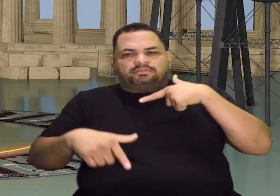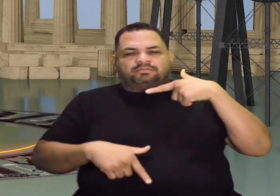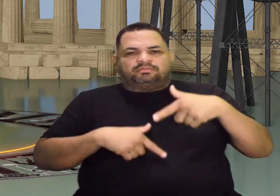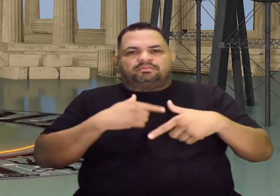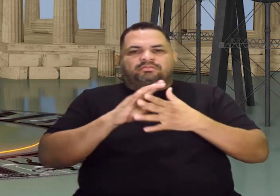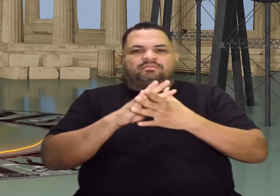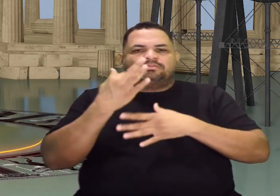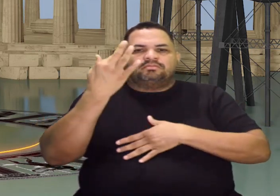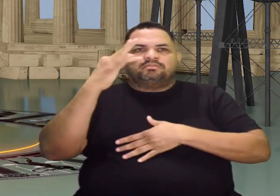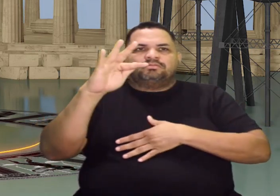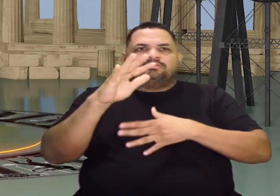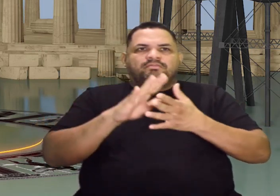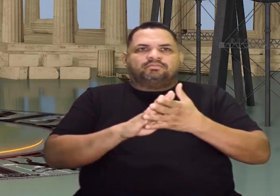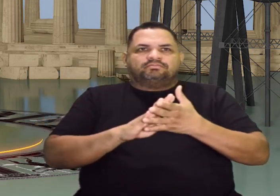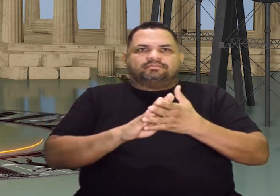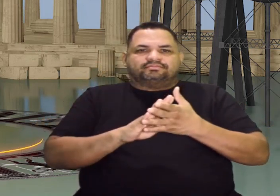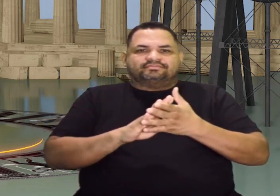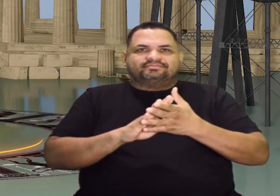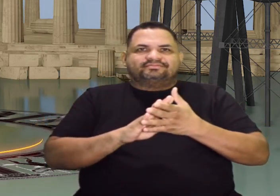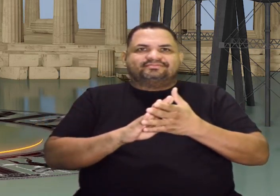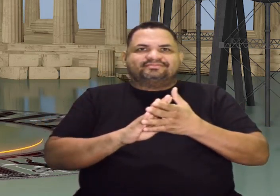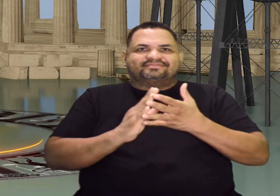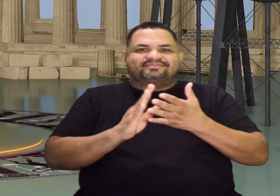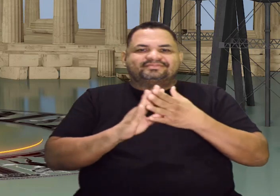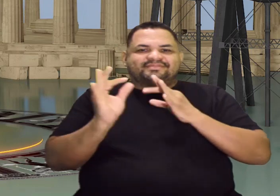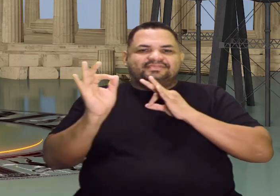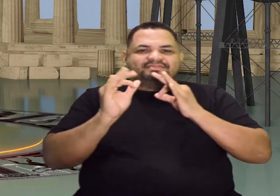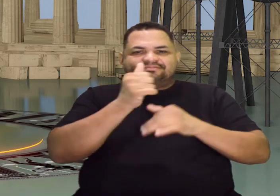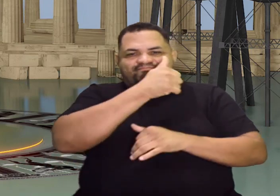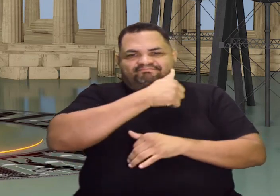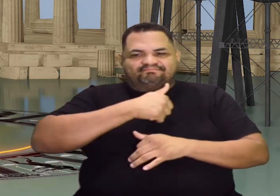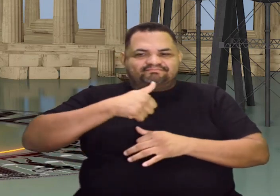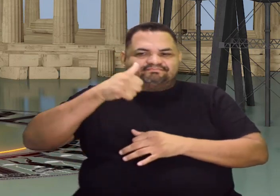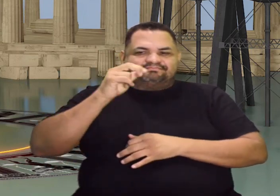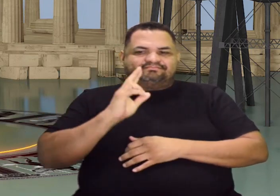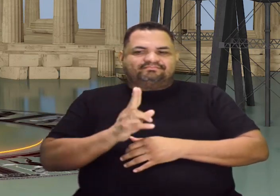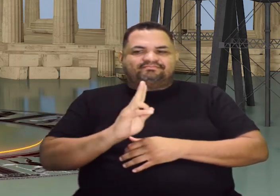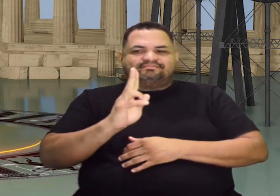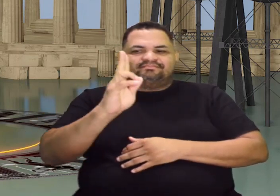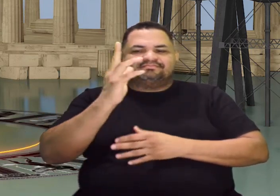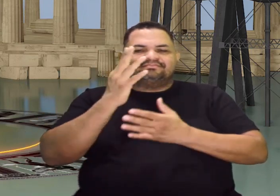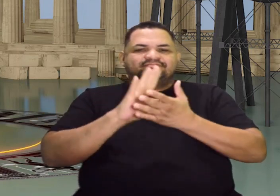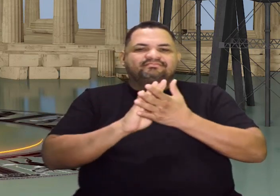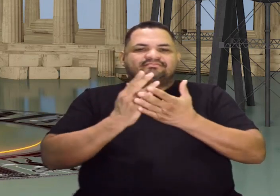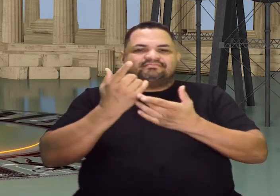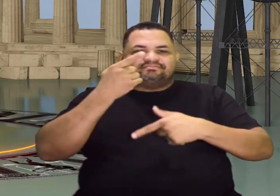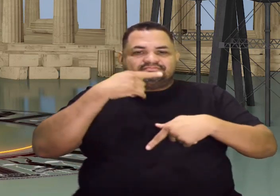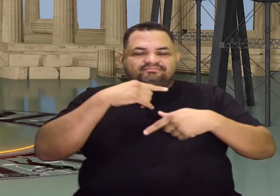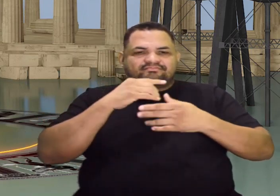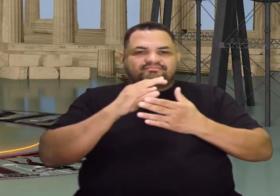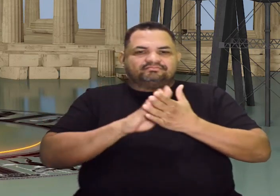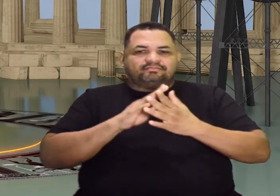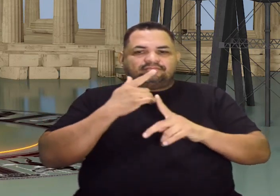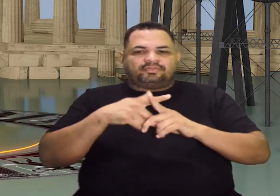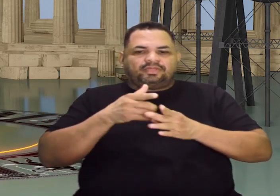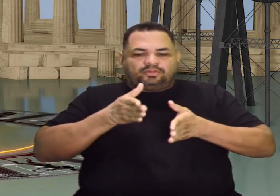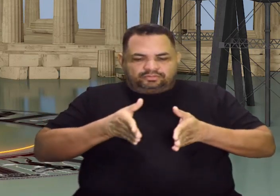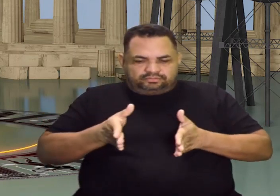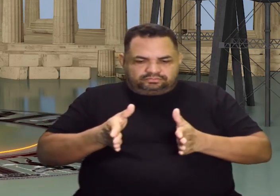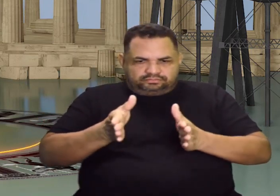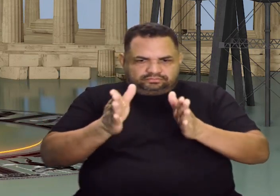mais? Faculdade, olha só, vocês vão se aperfeiçoar cada vez mais, é o caminho, porque todo caminho a gente